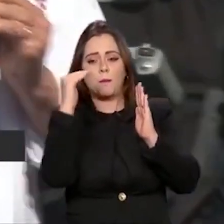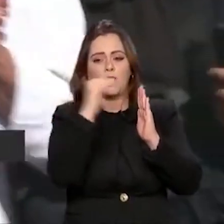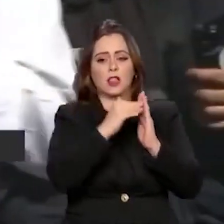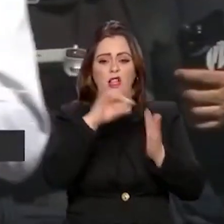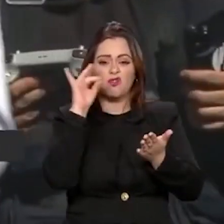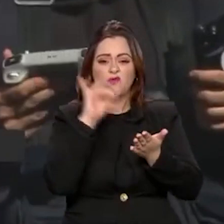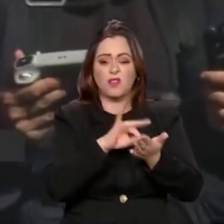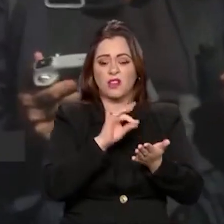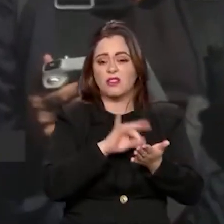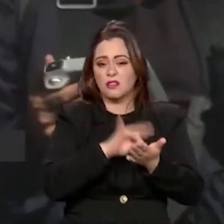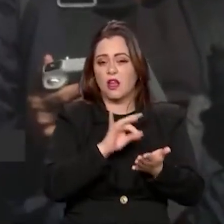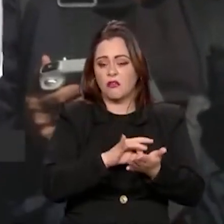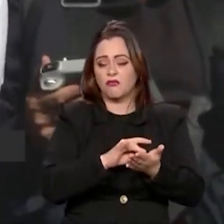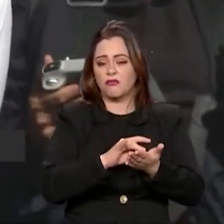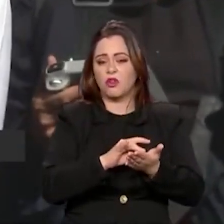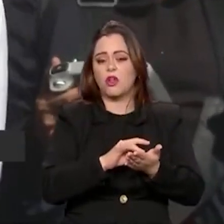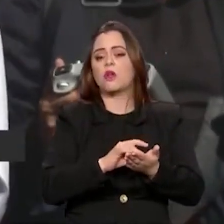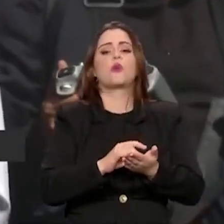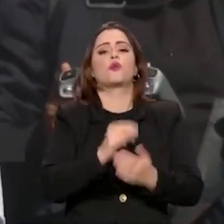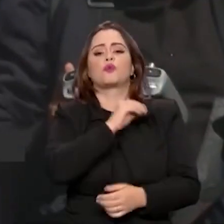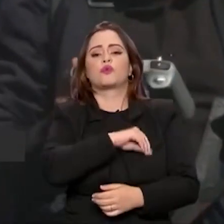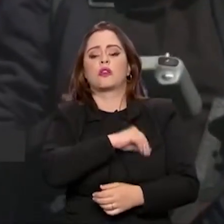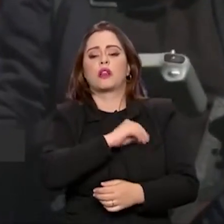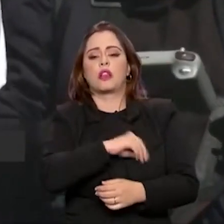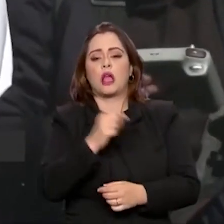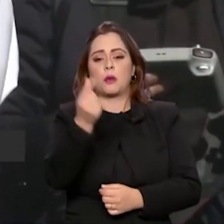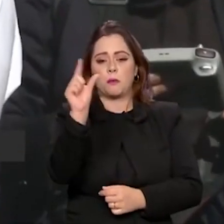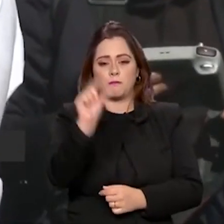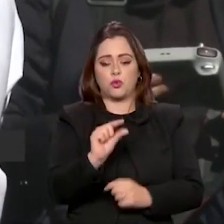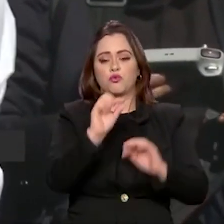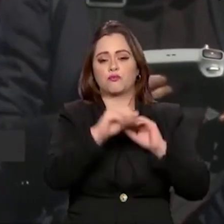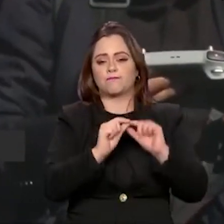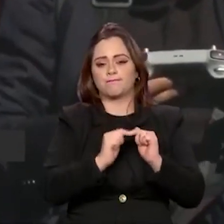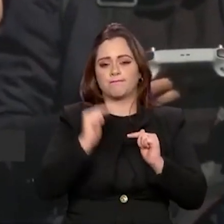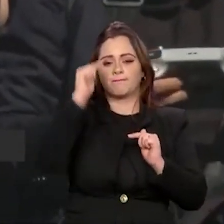real do salário mínimo acima da inflação.